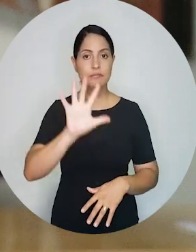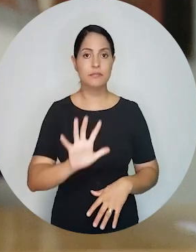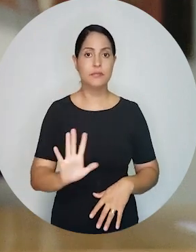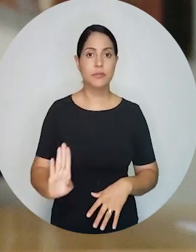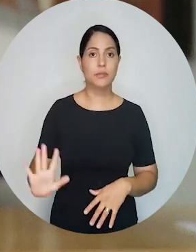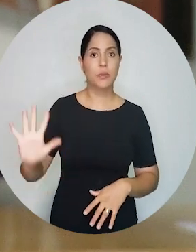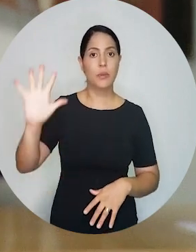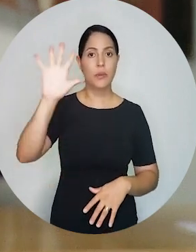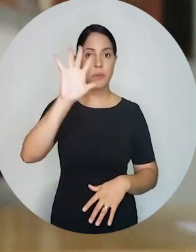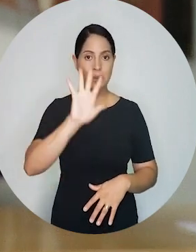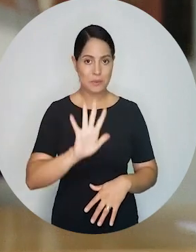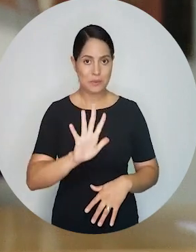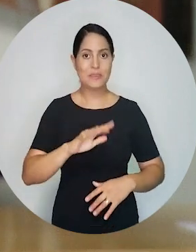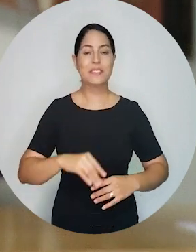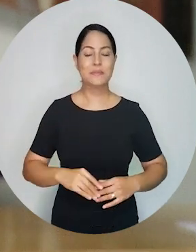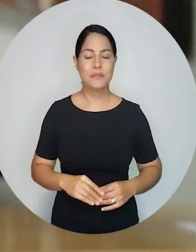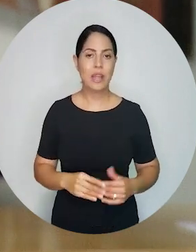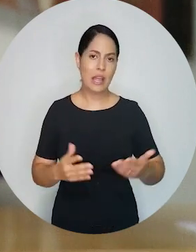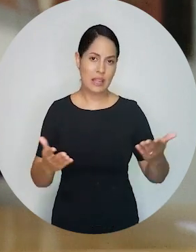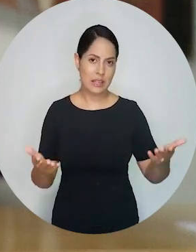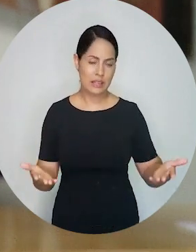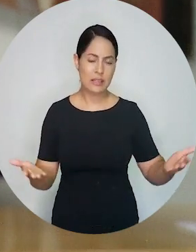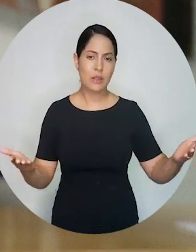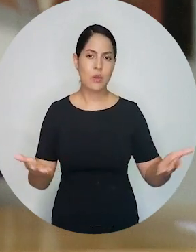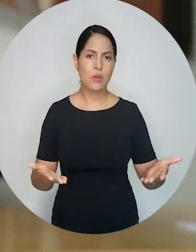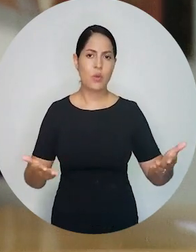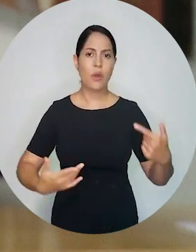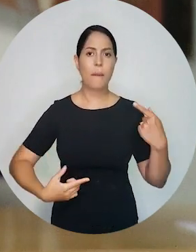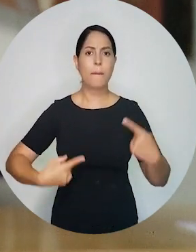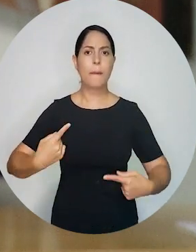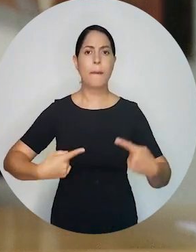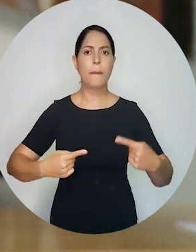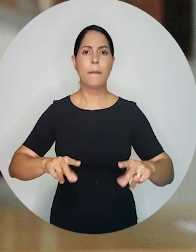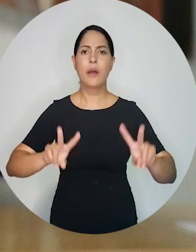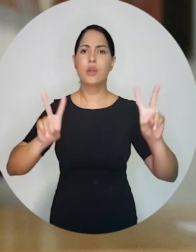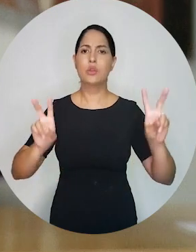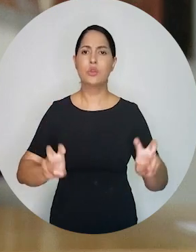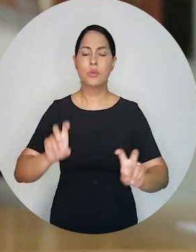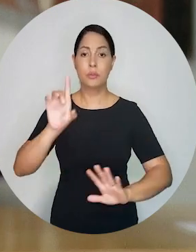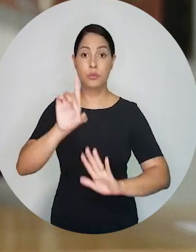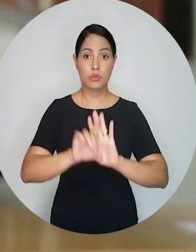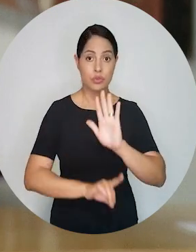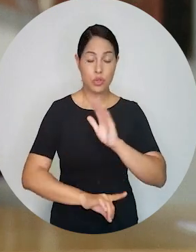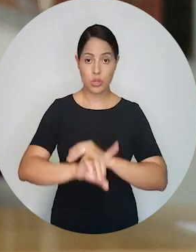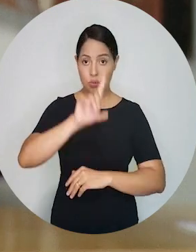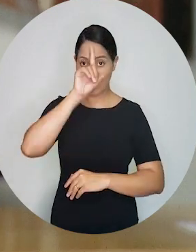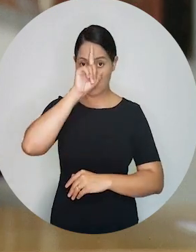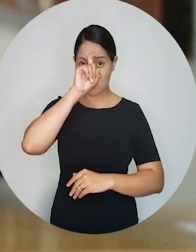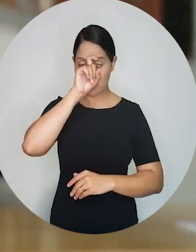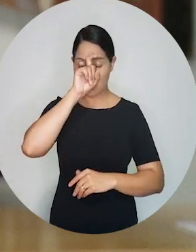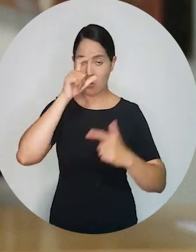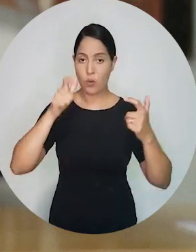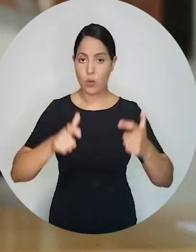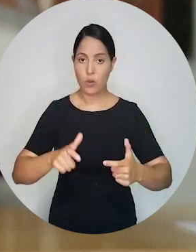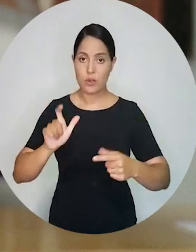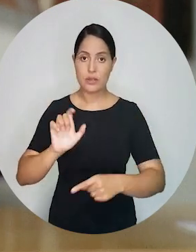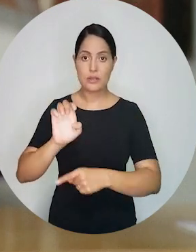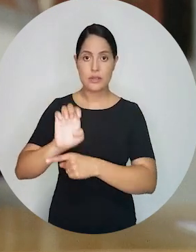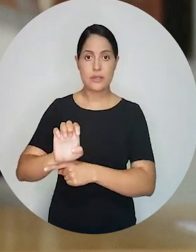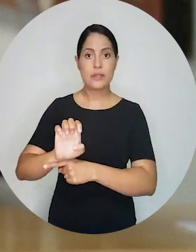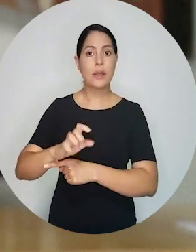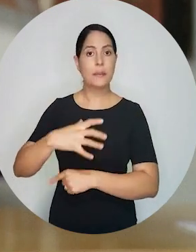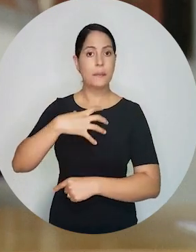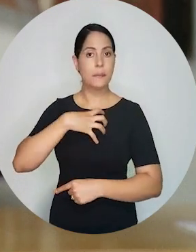pelo país. Eu destaco inicialmente o debate voltado ao direito hospitalar realizado pela OAB da Bahia por meio da subseção